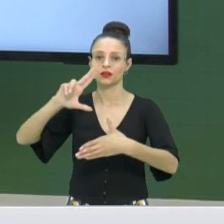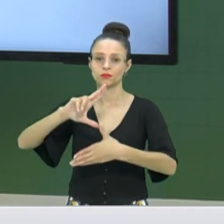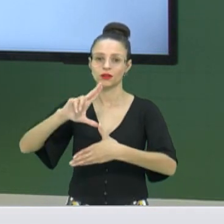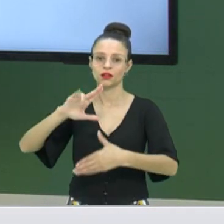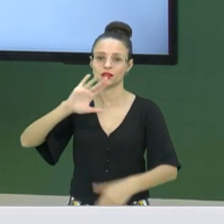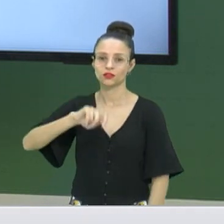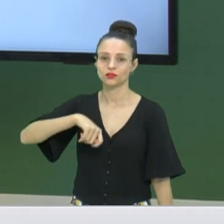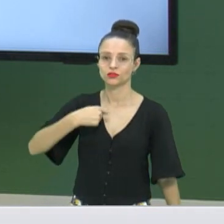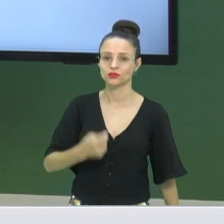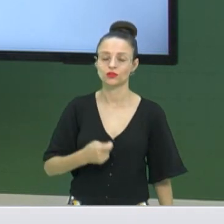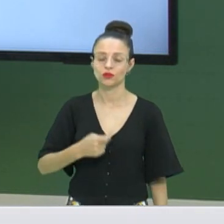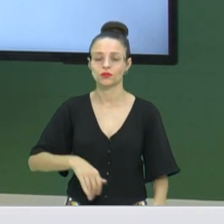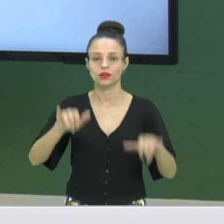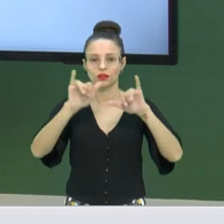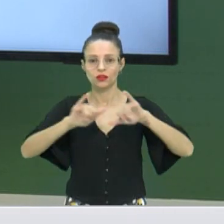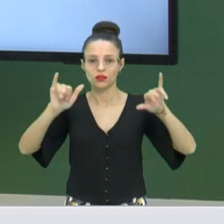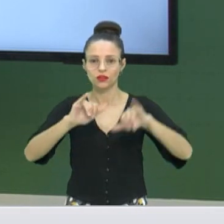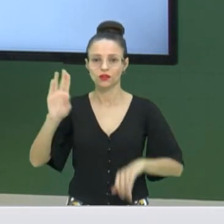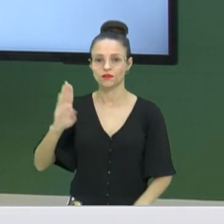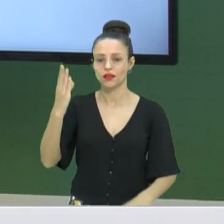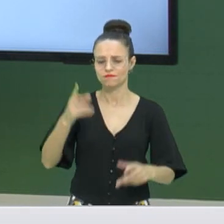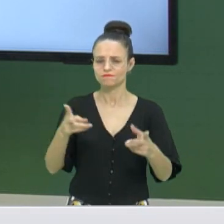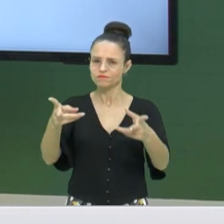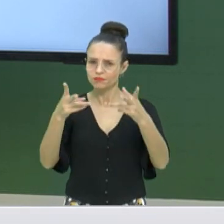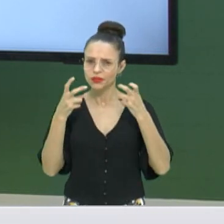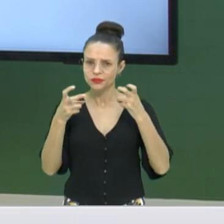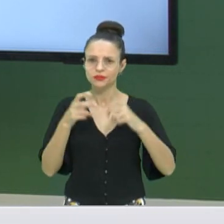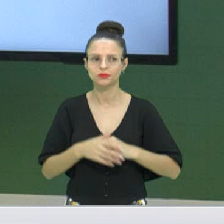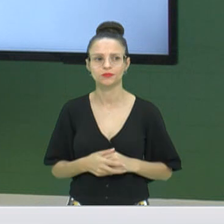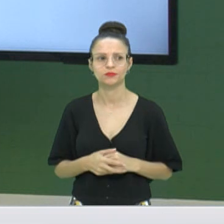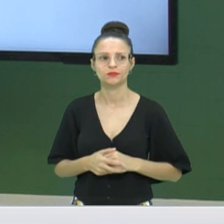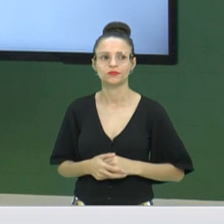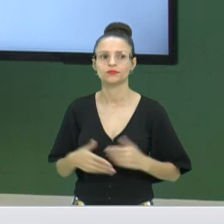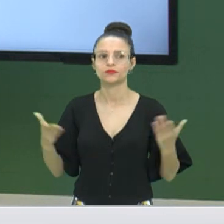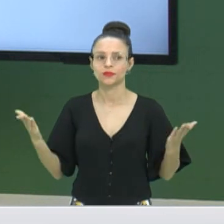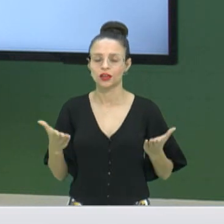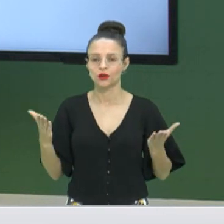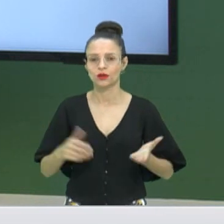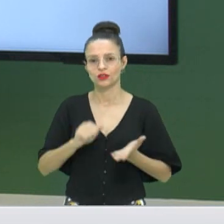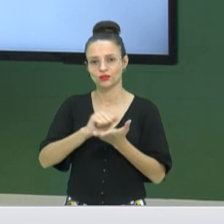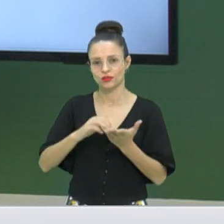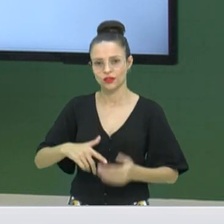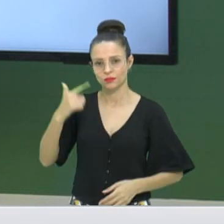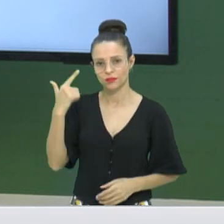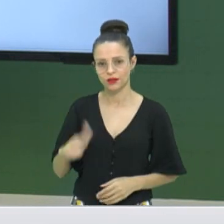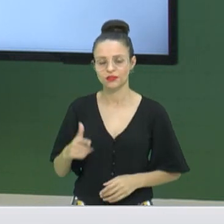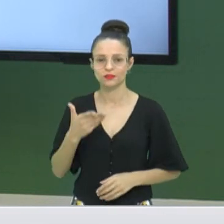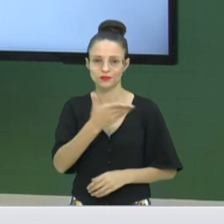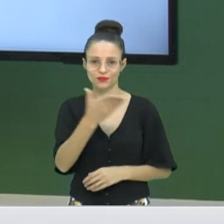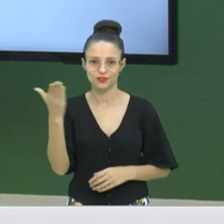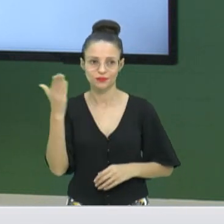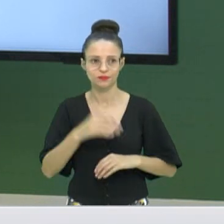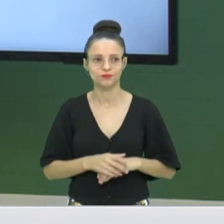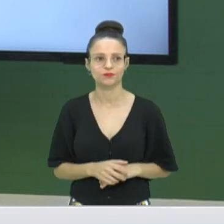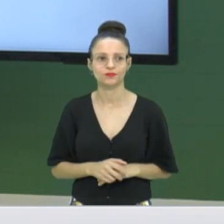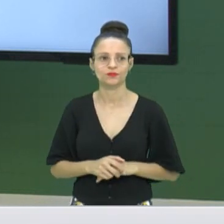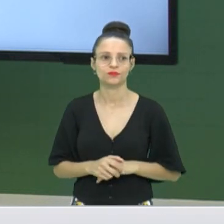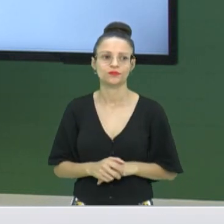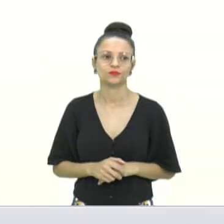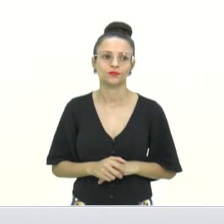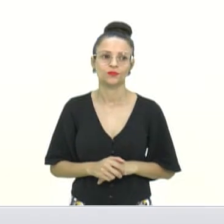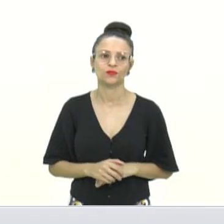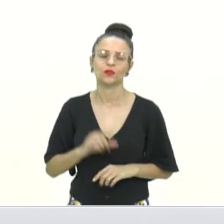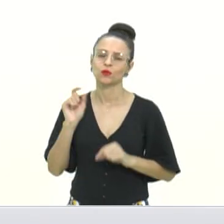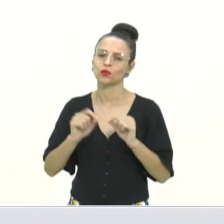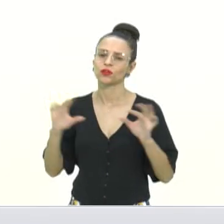Latina em relação ao reconhecimento de fake news. Portanto, agora nós temos a próxima atividade para você, tá?